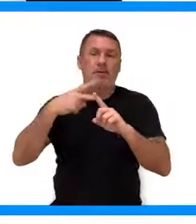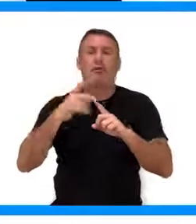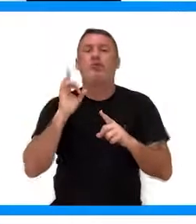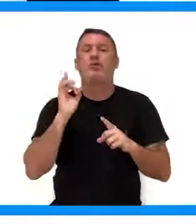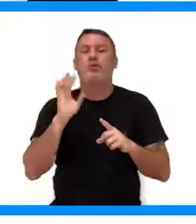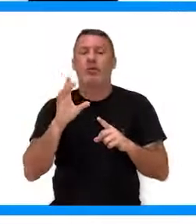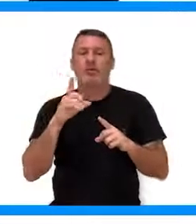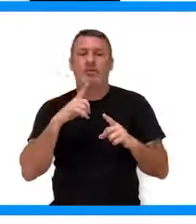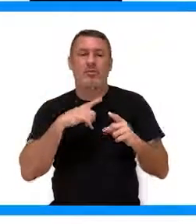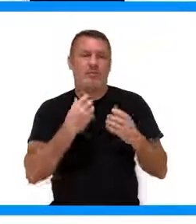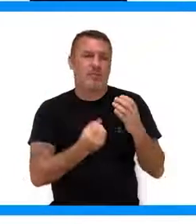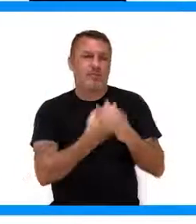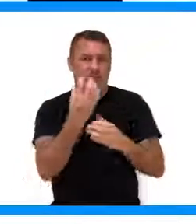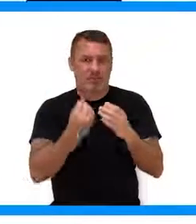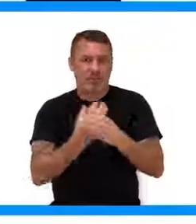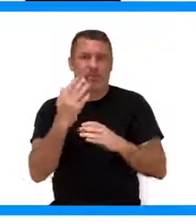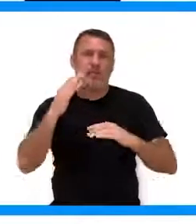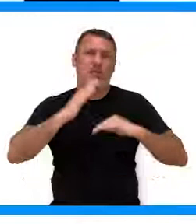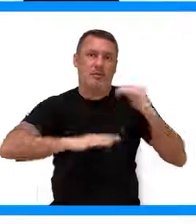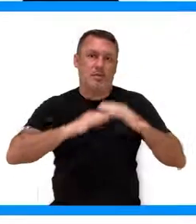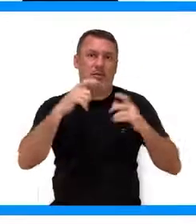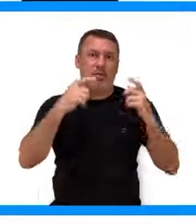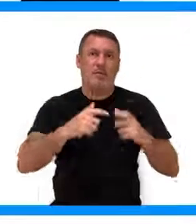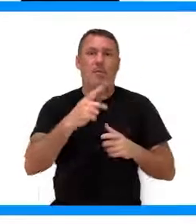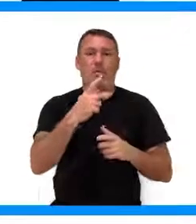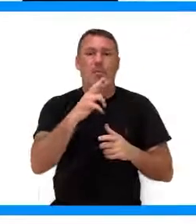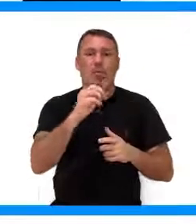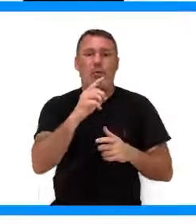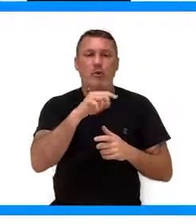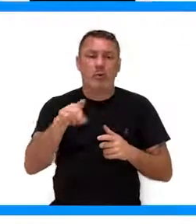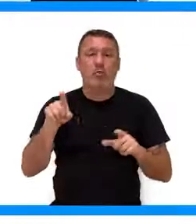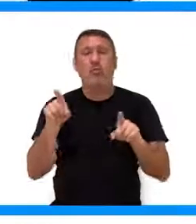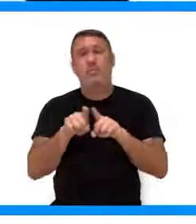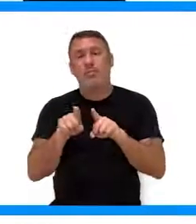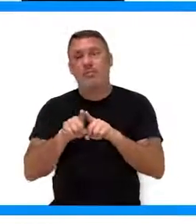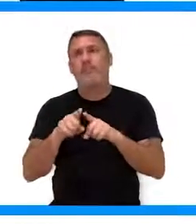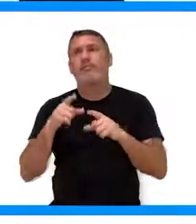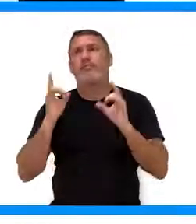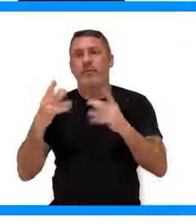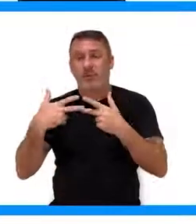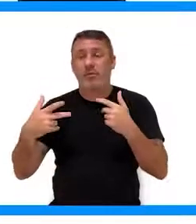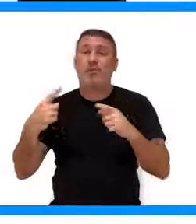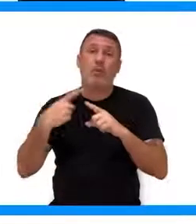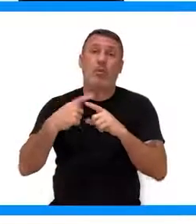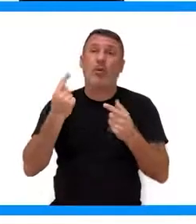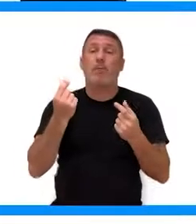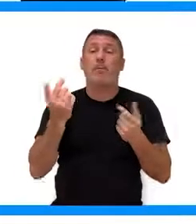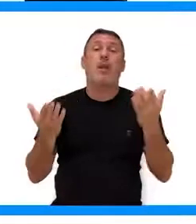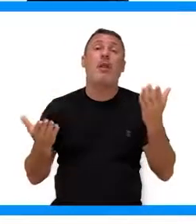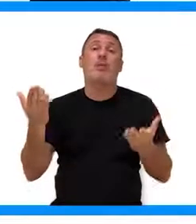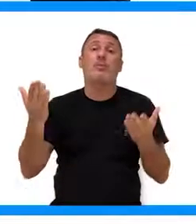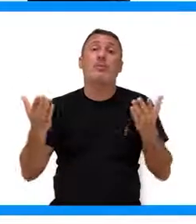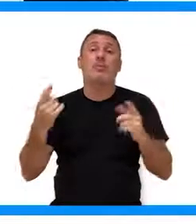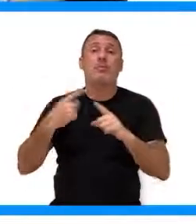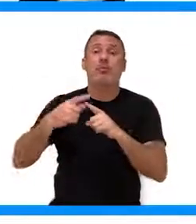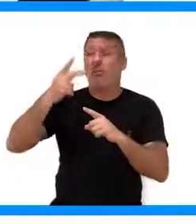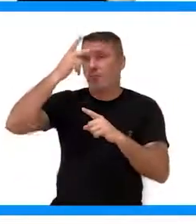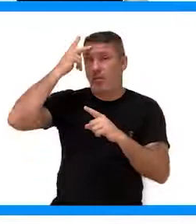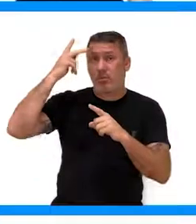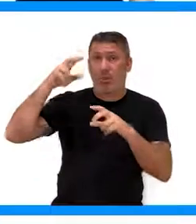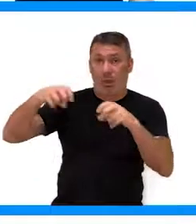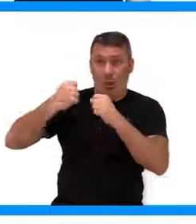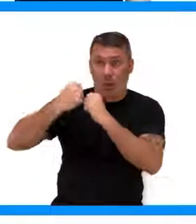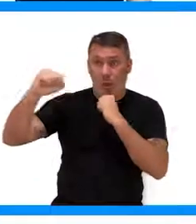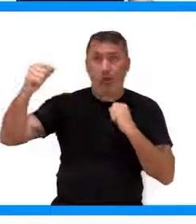sua, não somente a produtividade, mas também, claro, consequentemente a produção e conseguir concorrer com o preço praticado